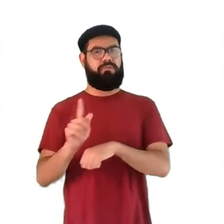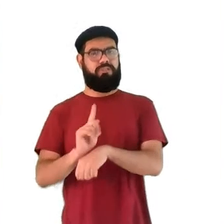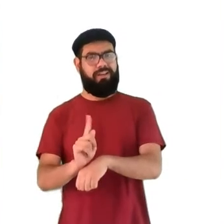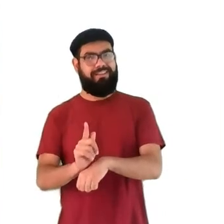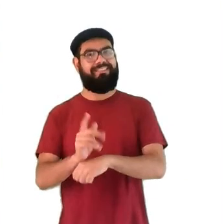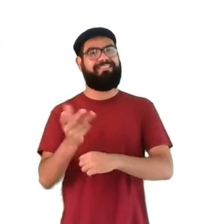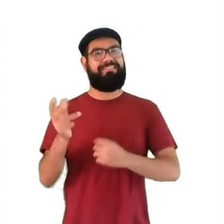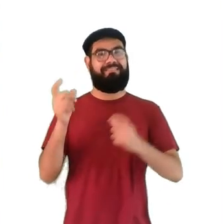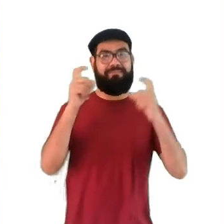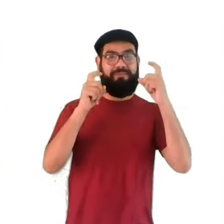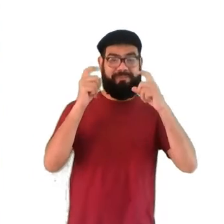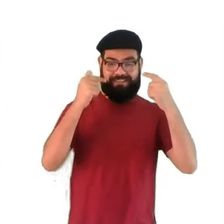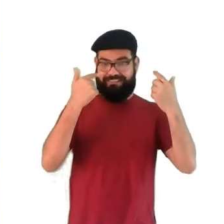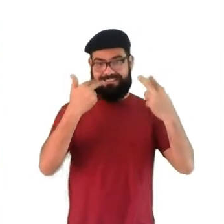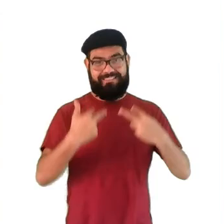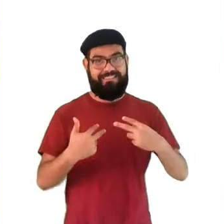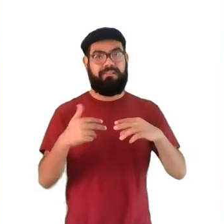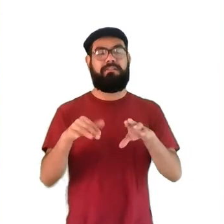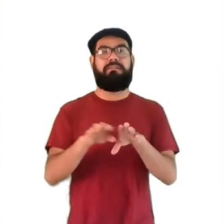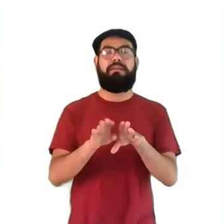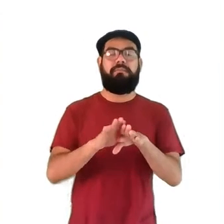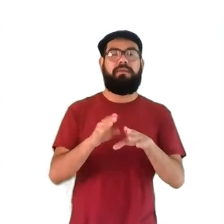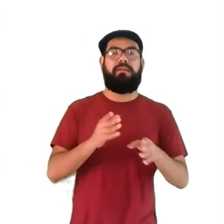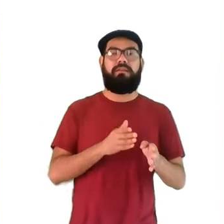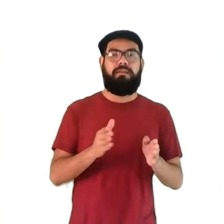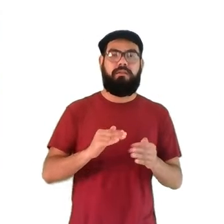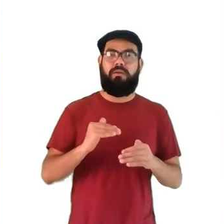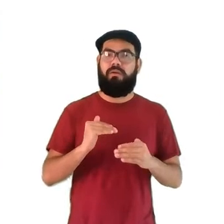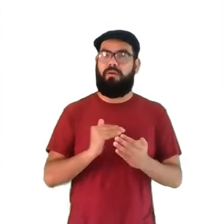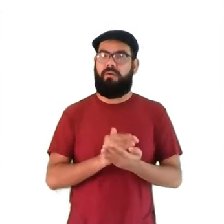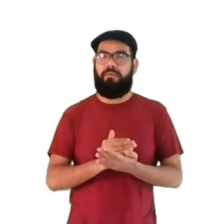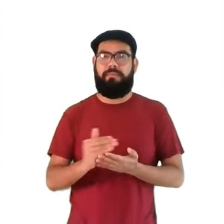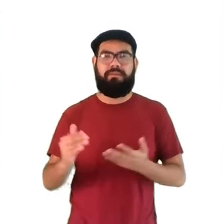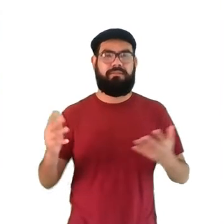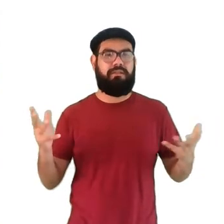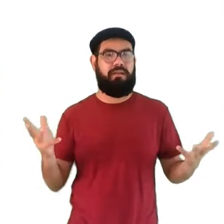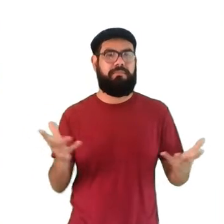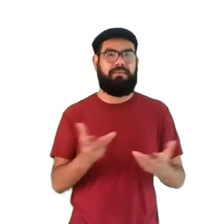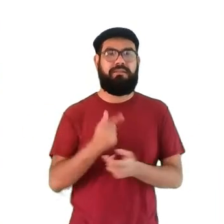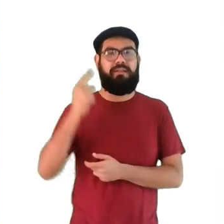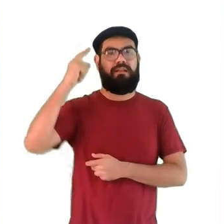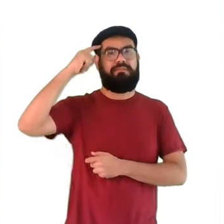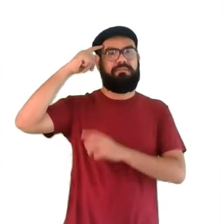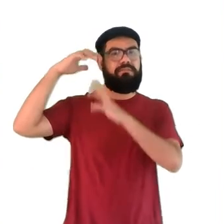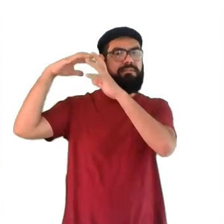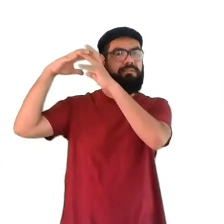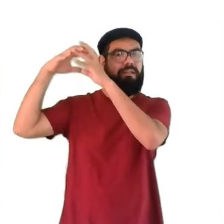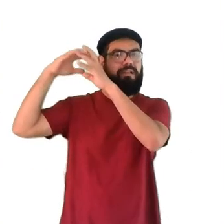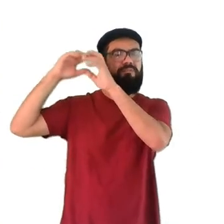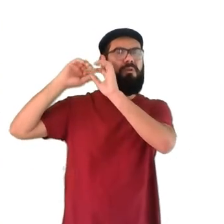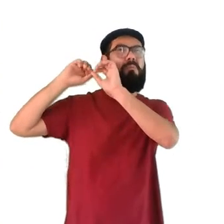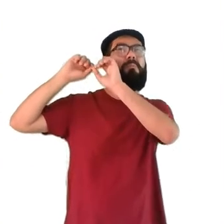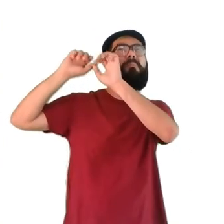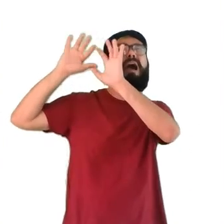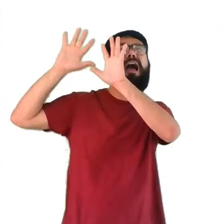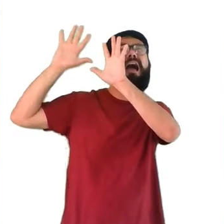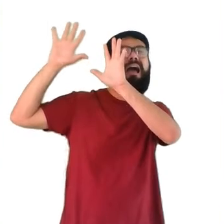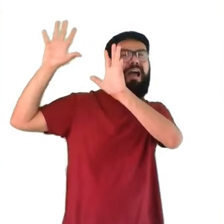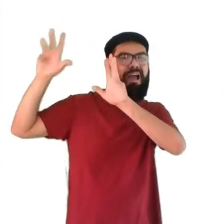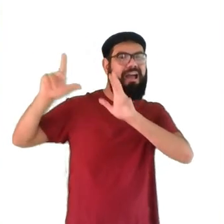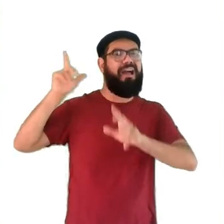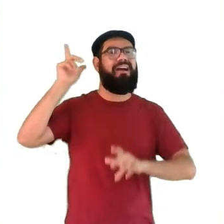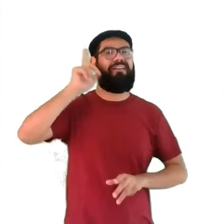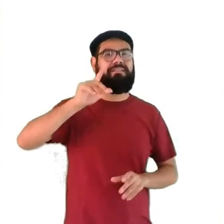a gente percebe que há um auge da habilidade intelectual, até porque, até no adulto médio aí, dos